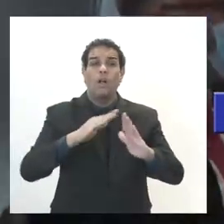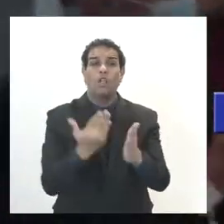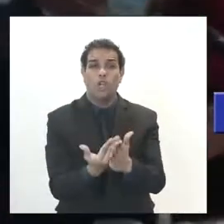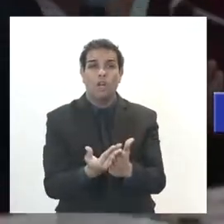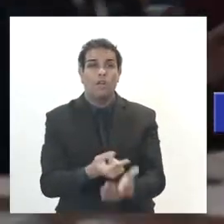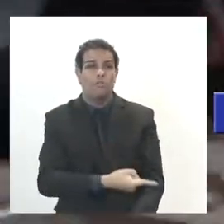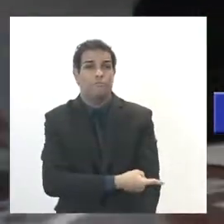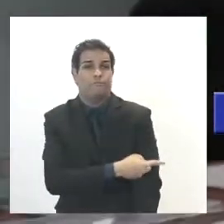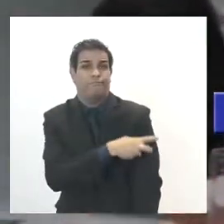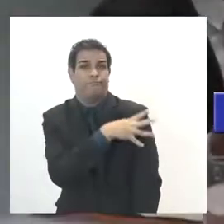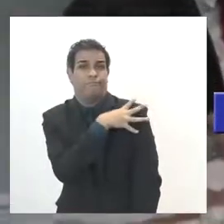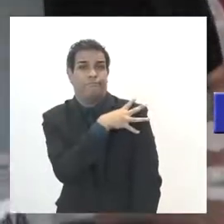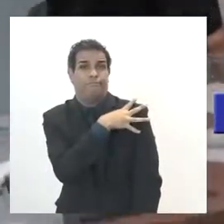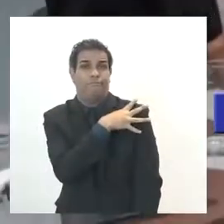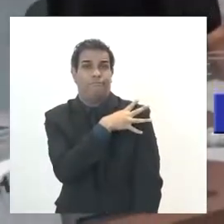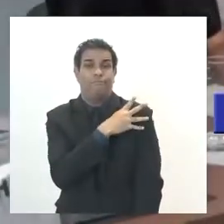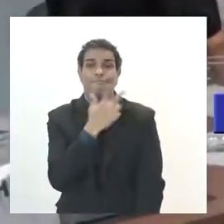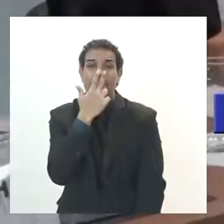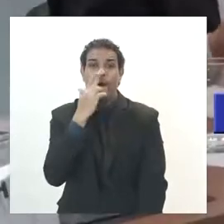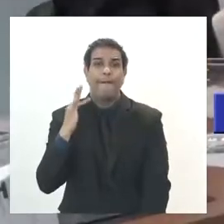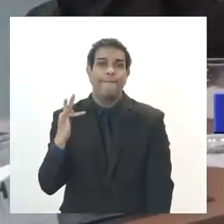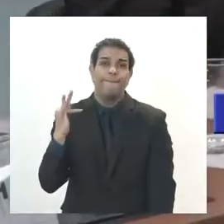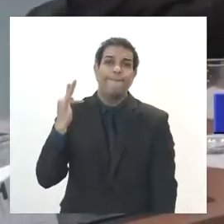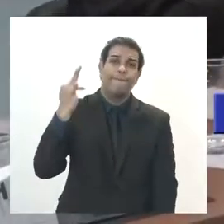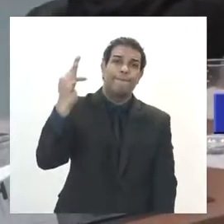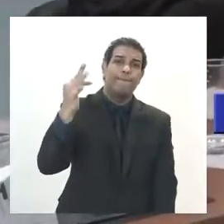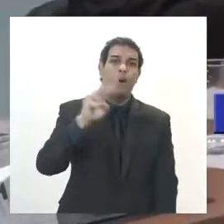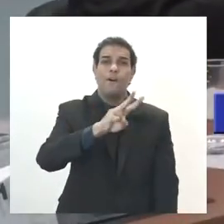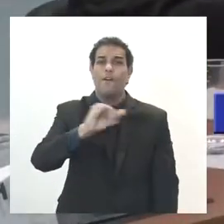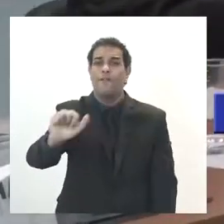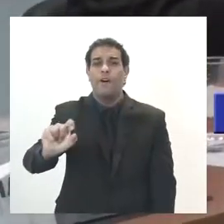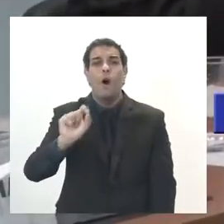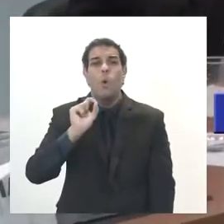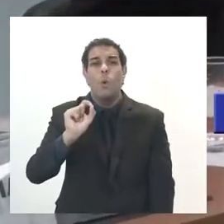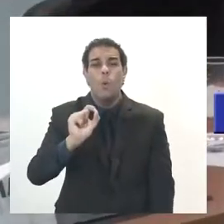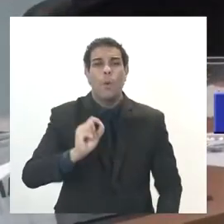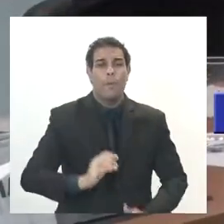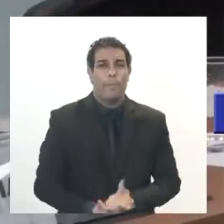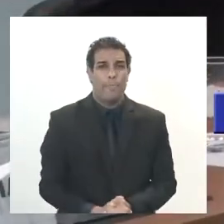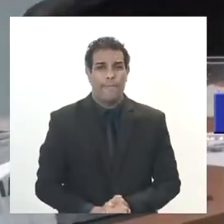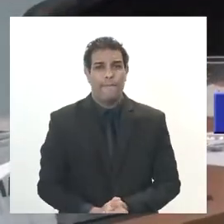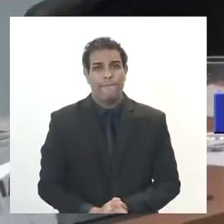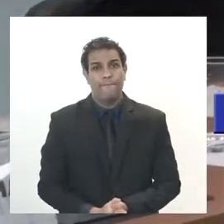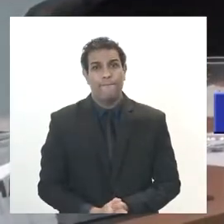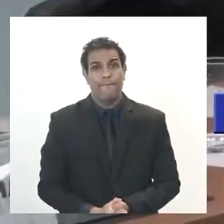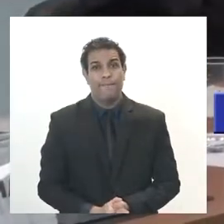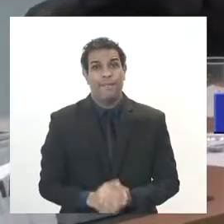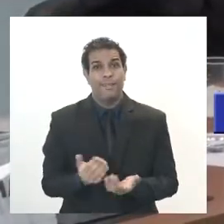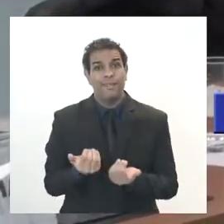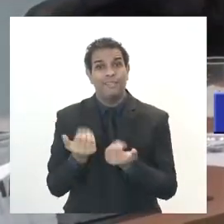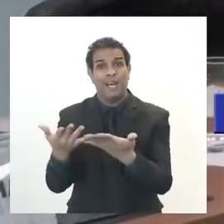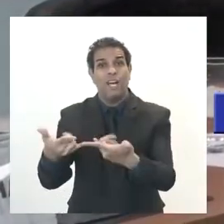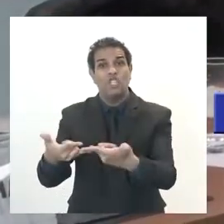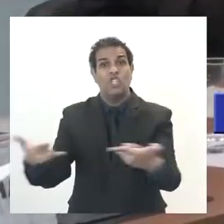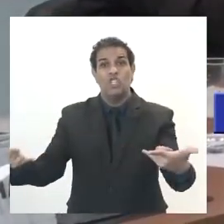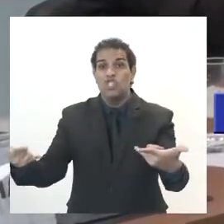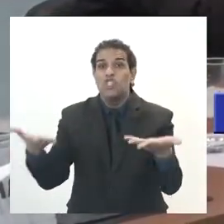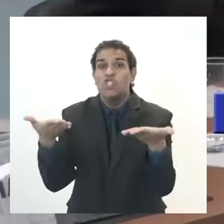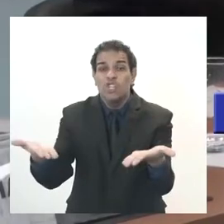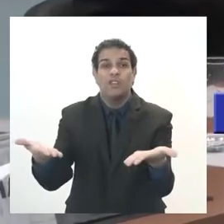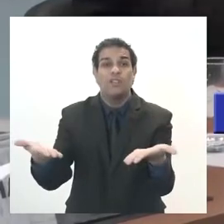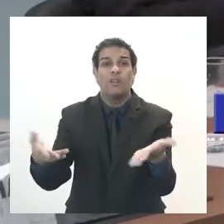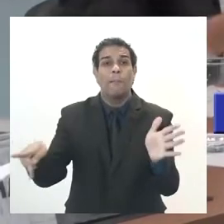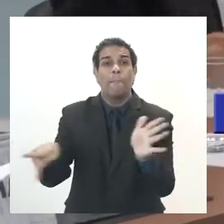tem a previsão de dar baixa de tics e educação que chamam de